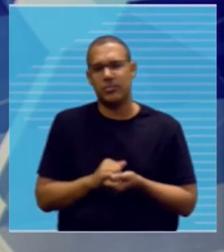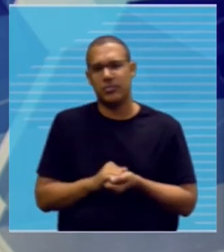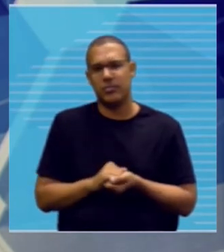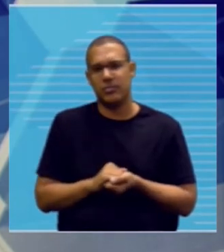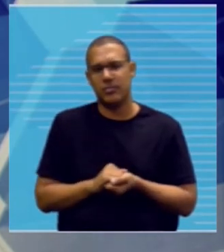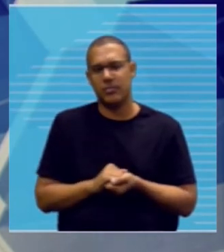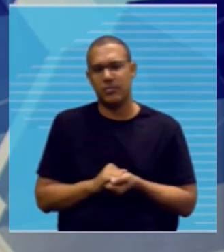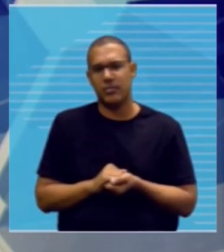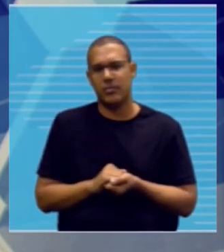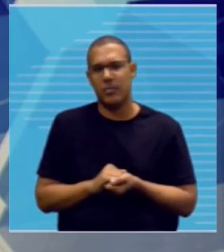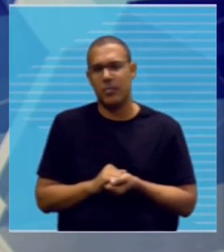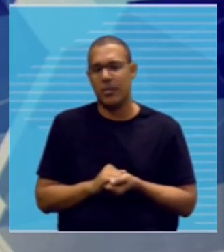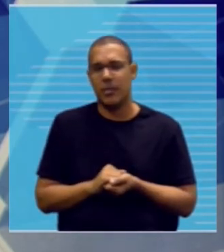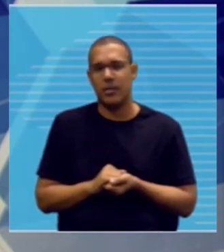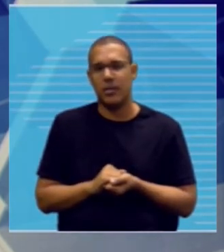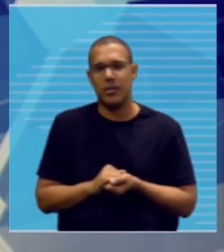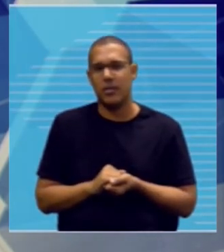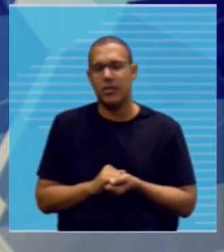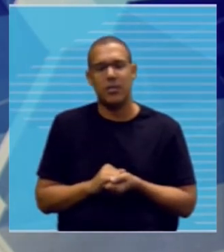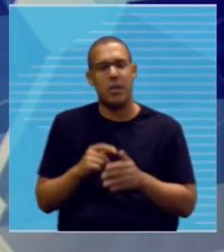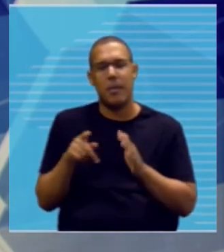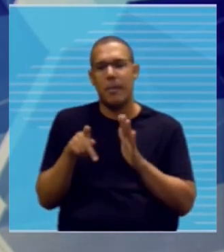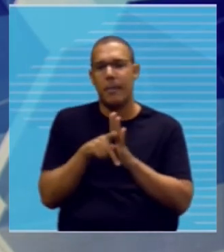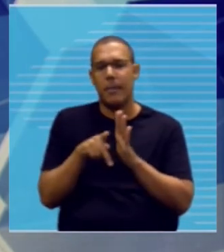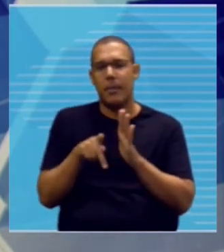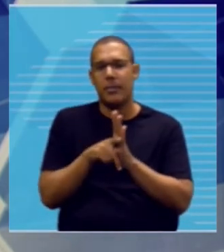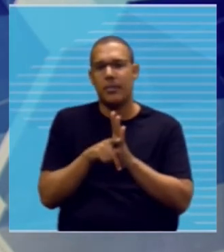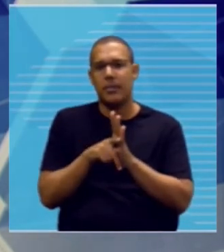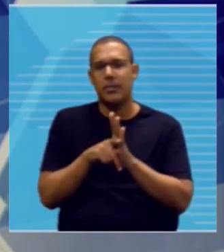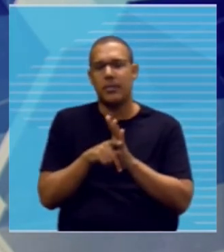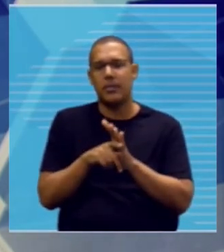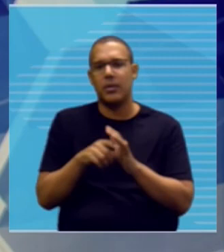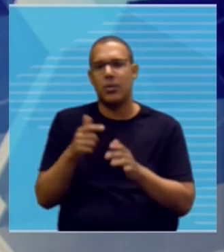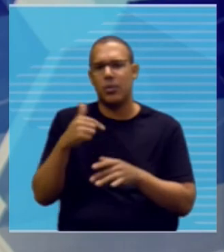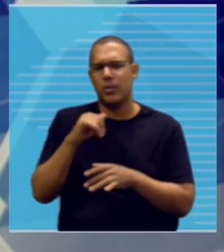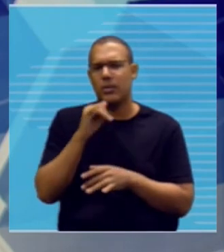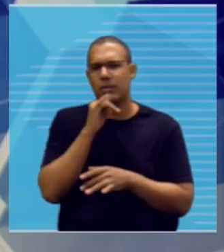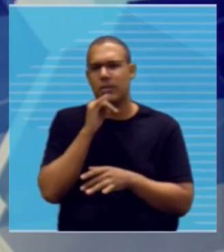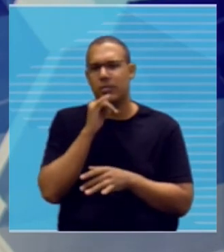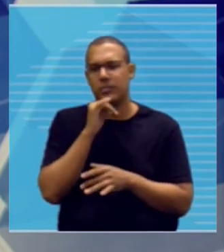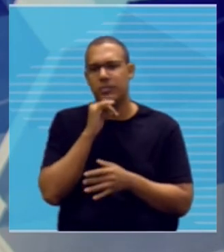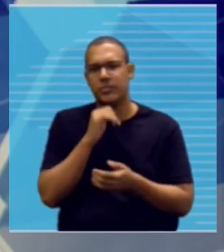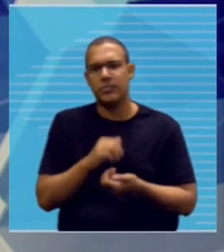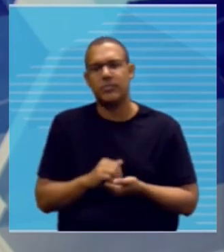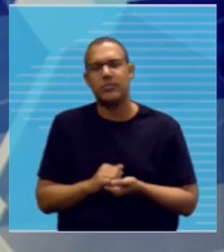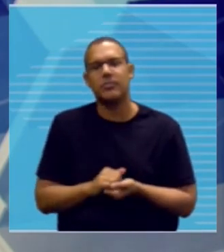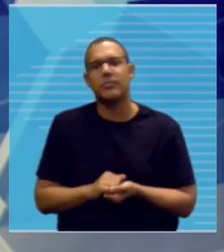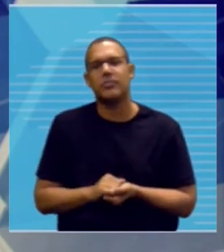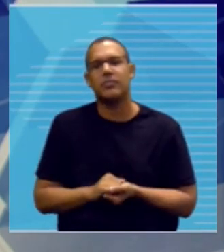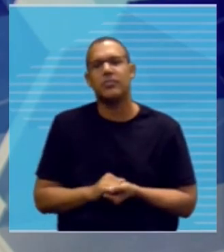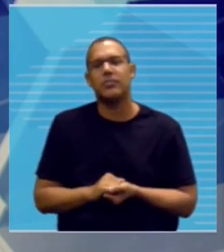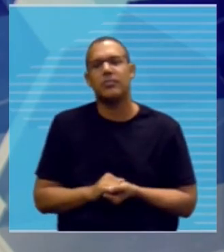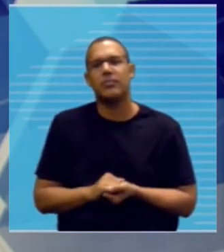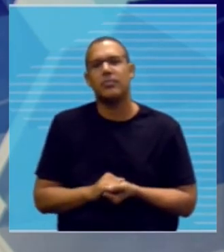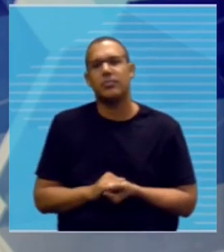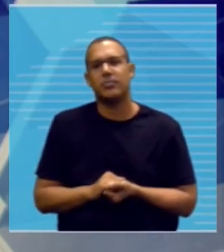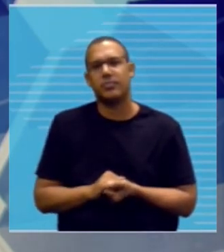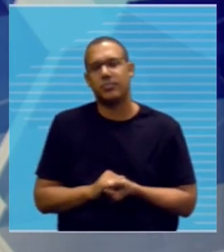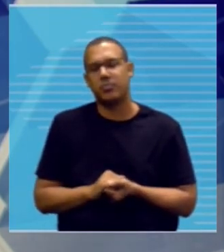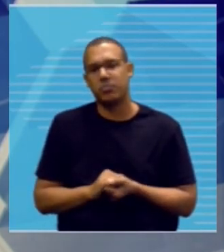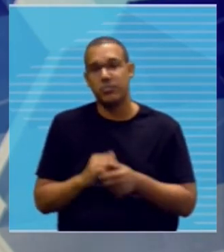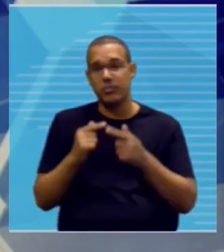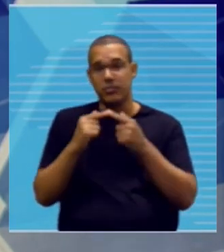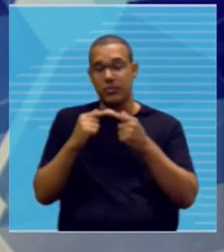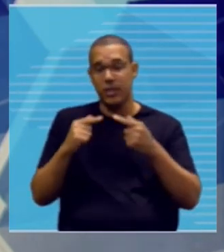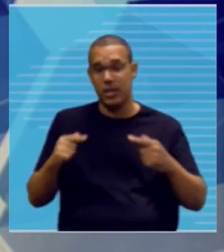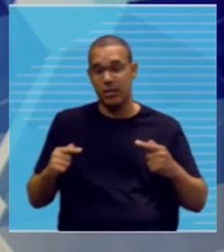book Now não é dela mesmo isso dá mais um exemplo de metalinguagem para a gente perceber melhor a